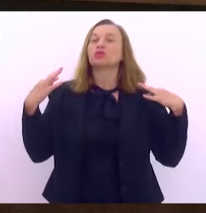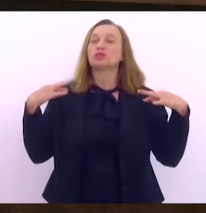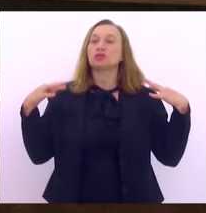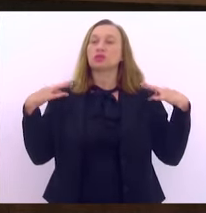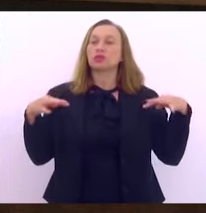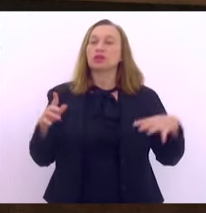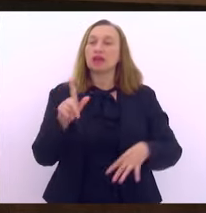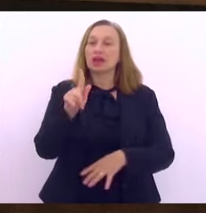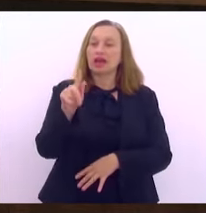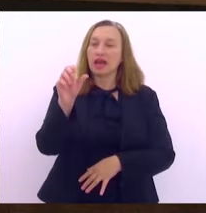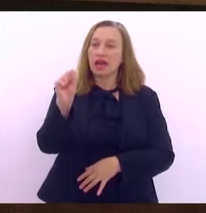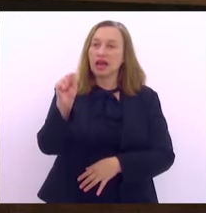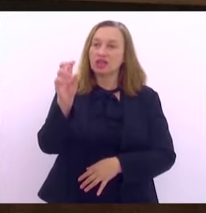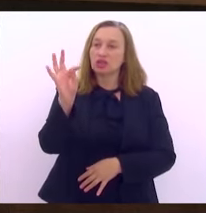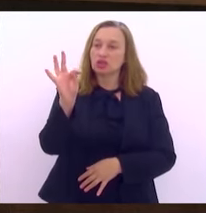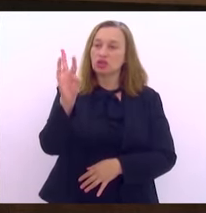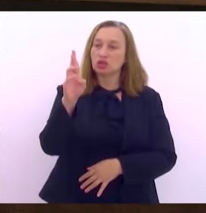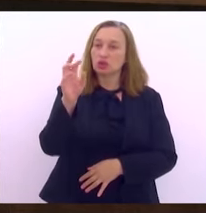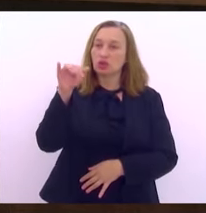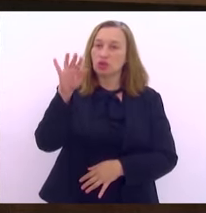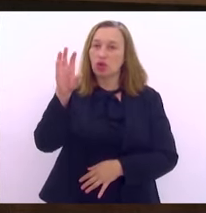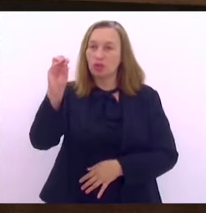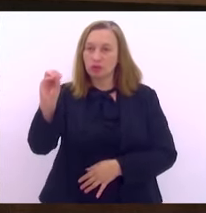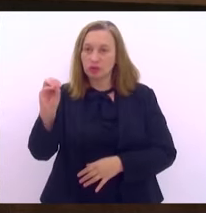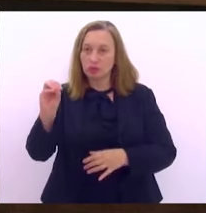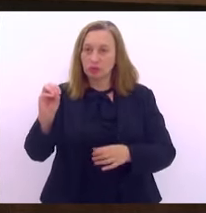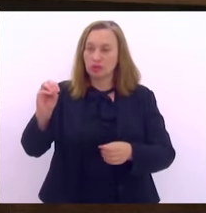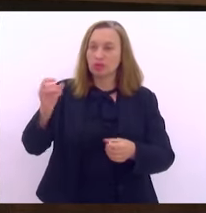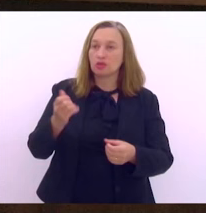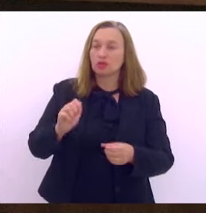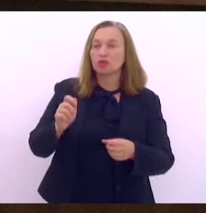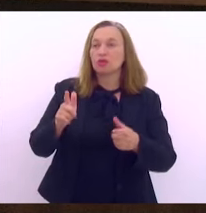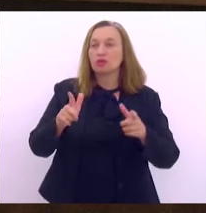e gastronômico do nosso estado. Esse é